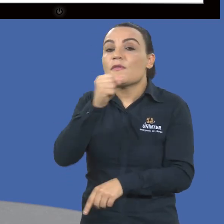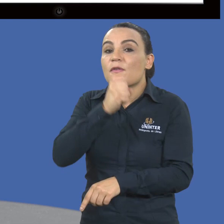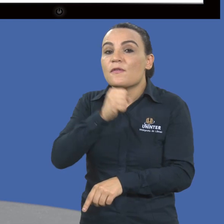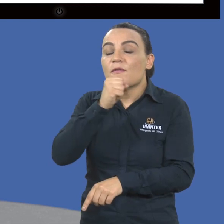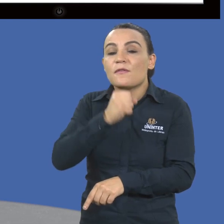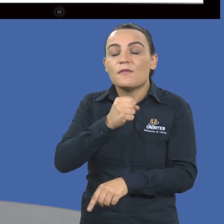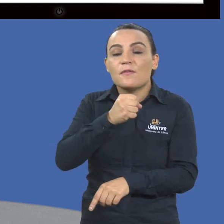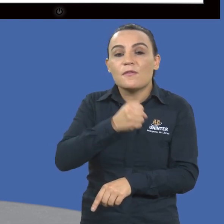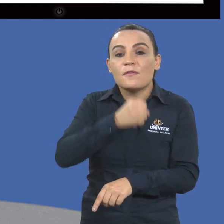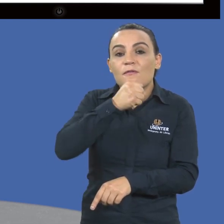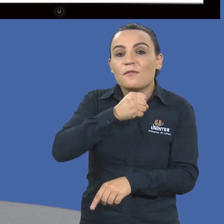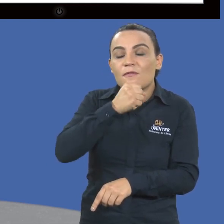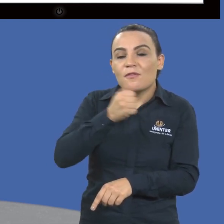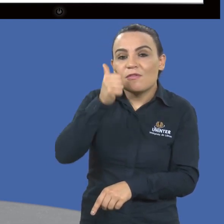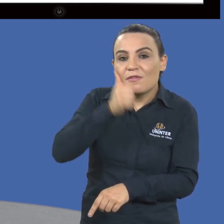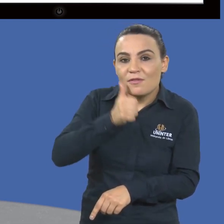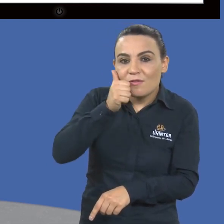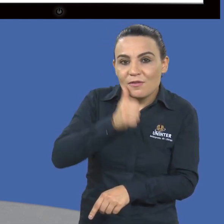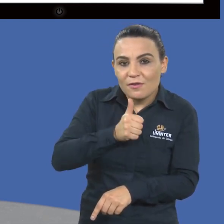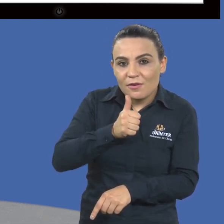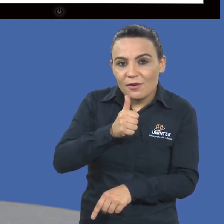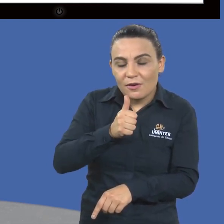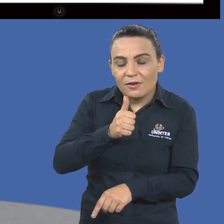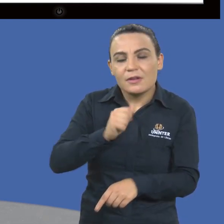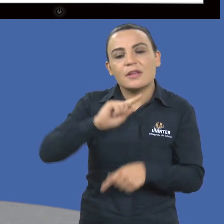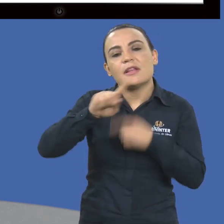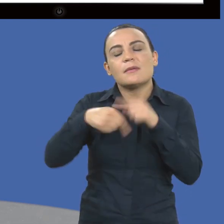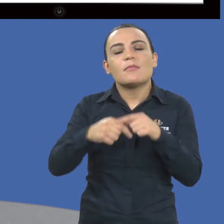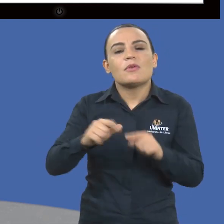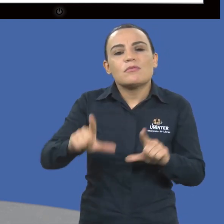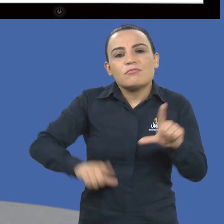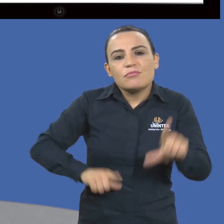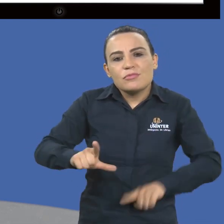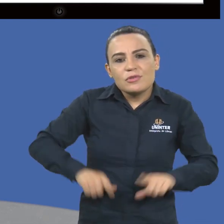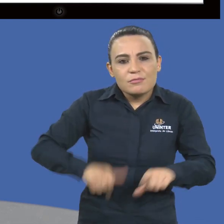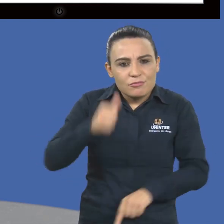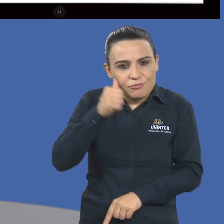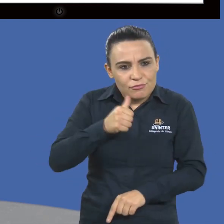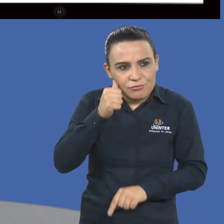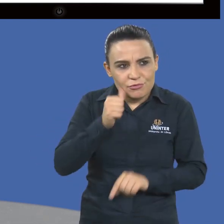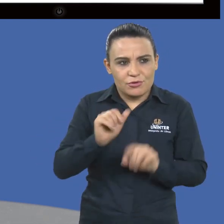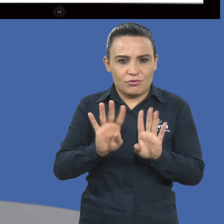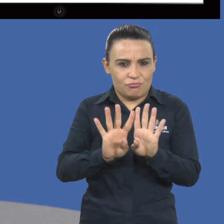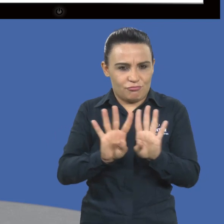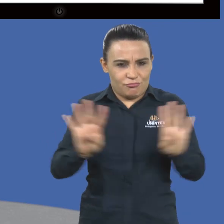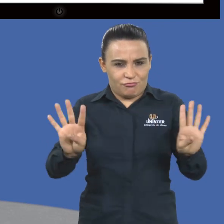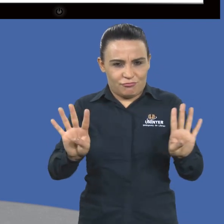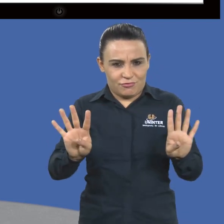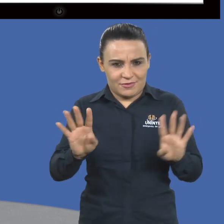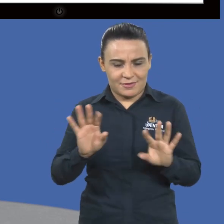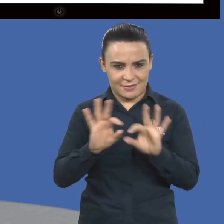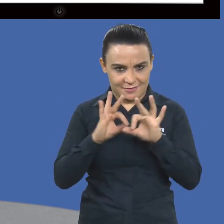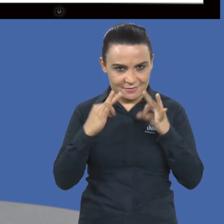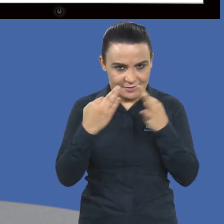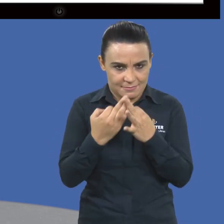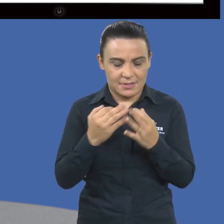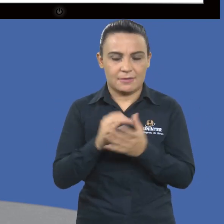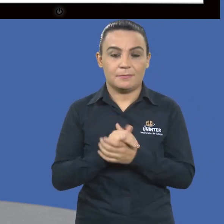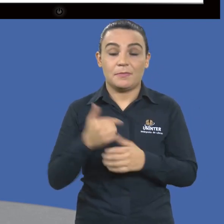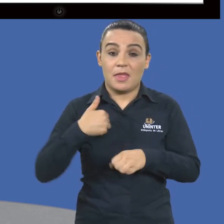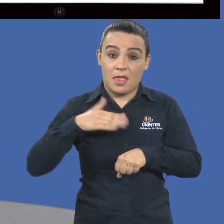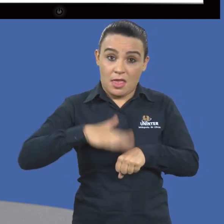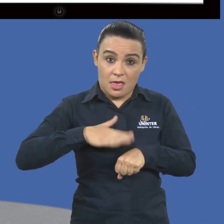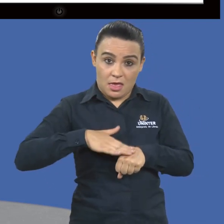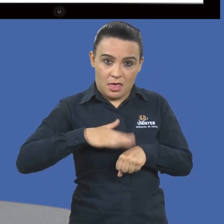pessoa maior ali na imagem, e depois uma priminha dele. E eu